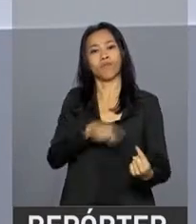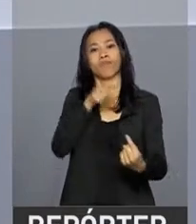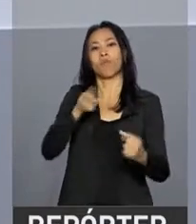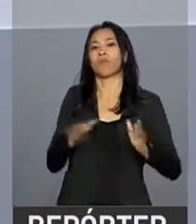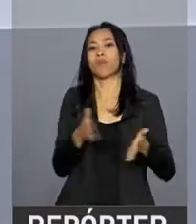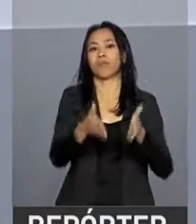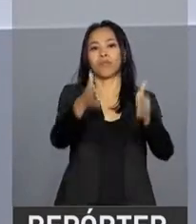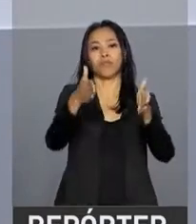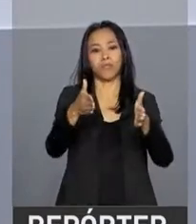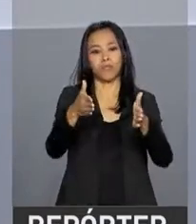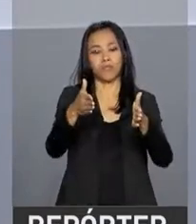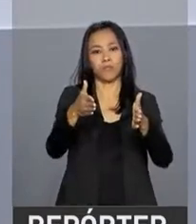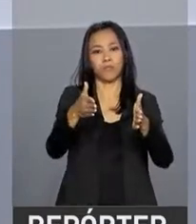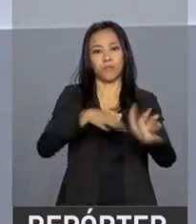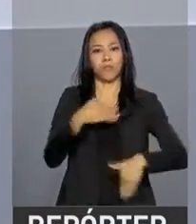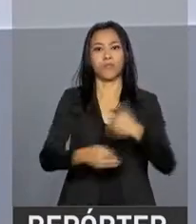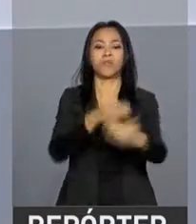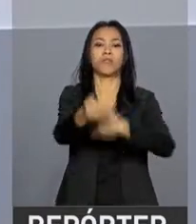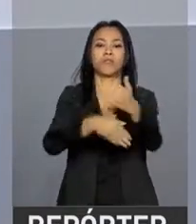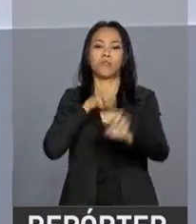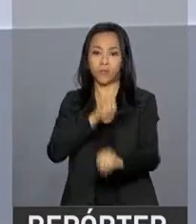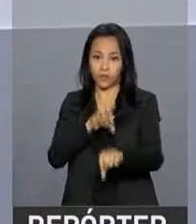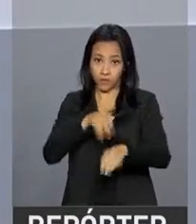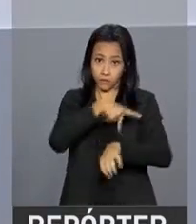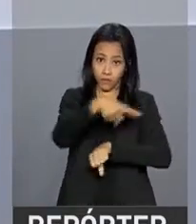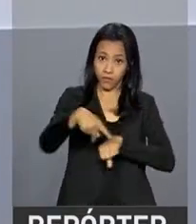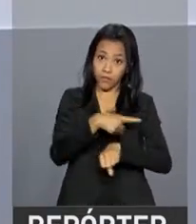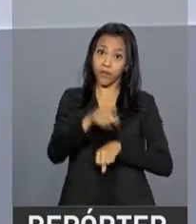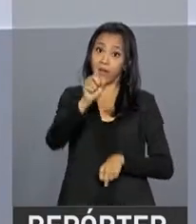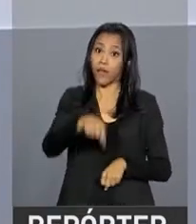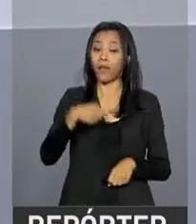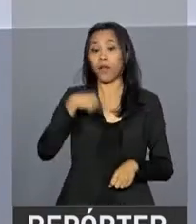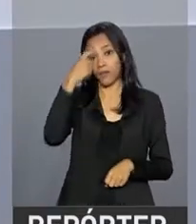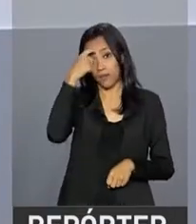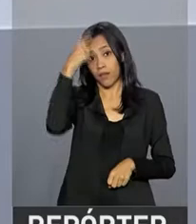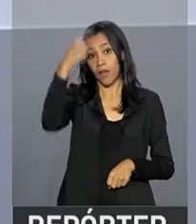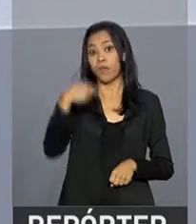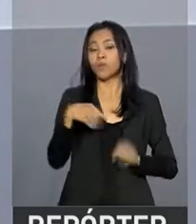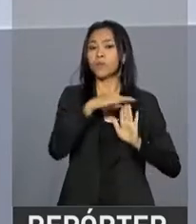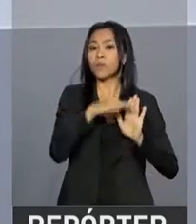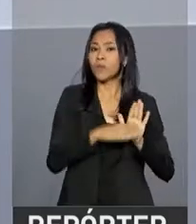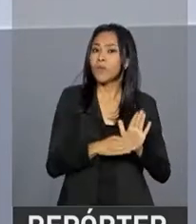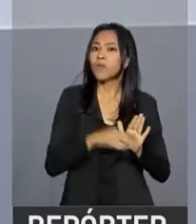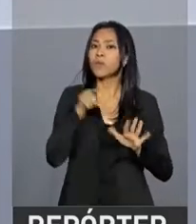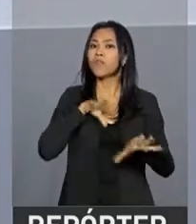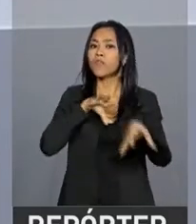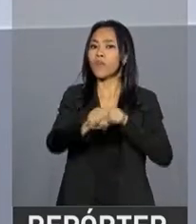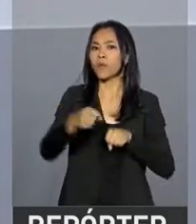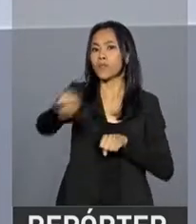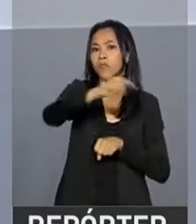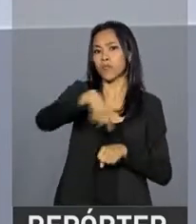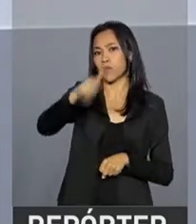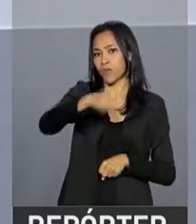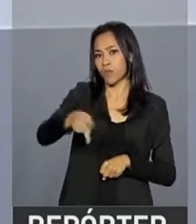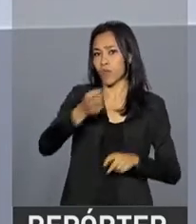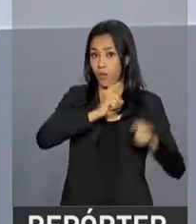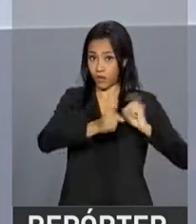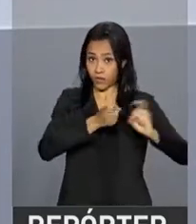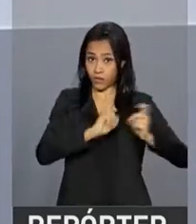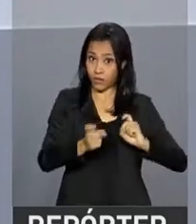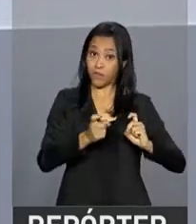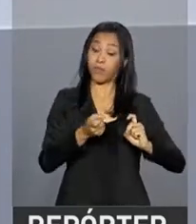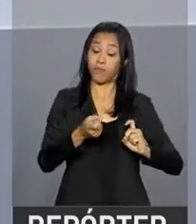para desenvolver desenvolver a educação do país essa é a idéia dos programas de formação de docentes administrados pelo ministério